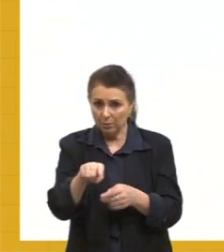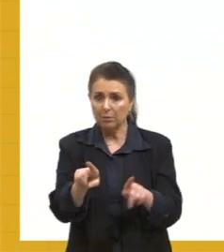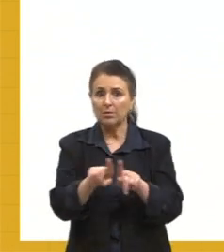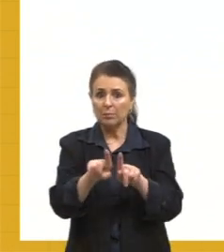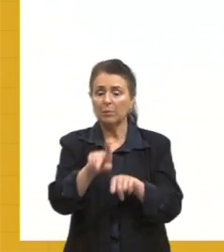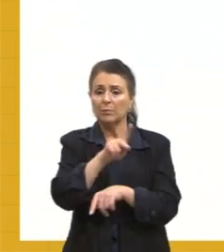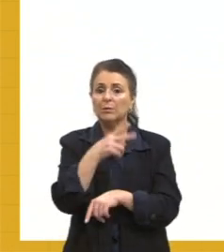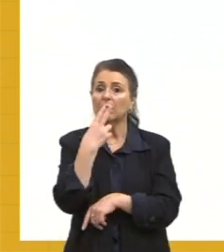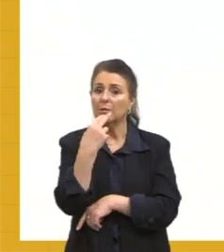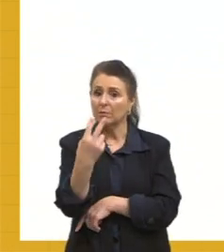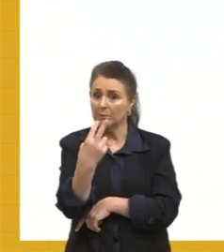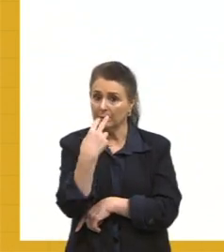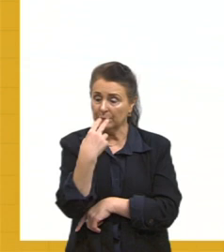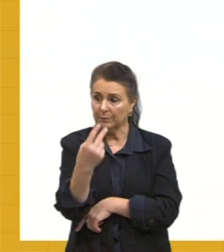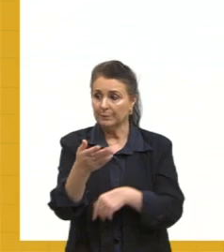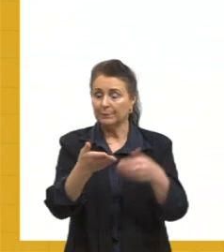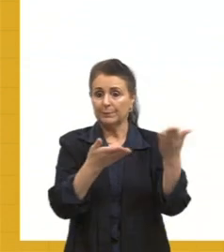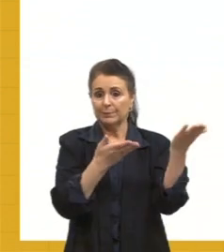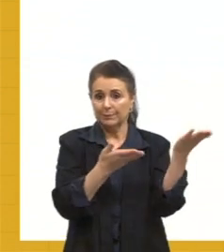né